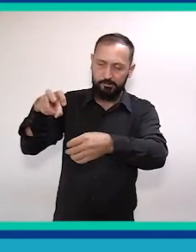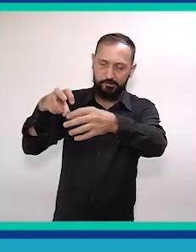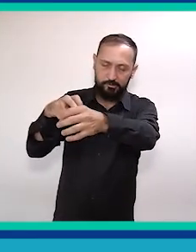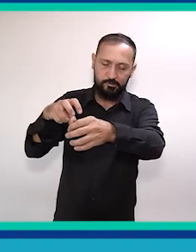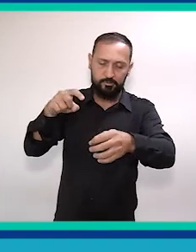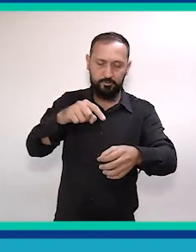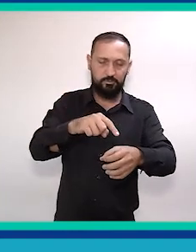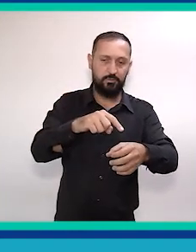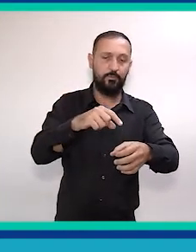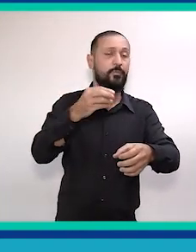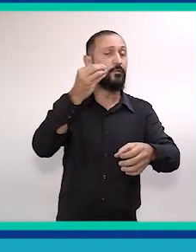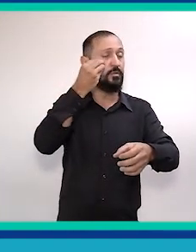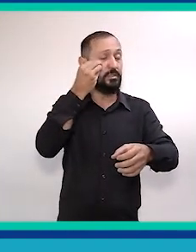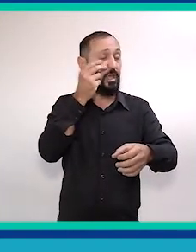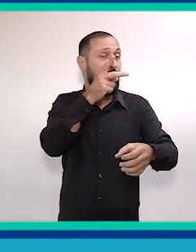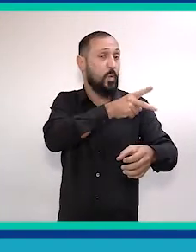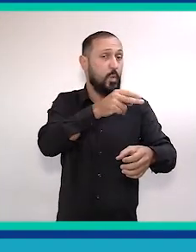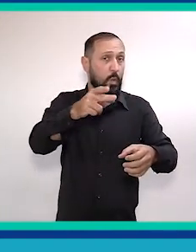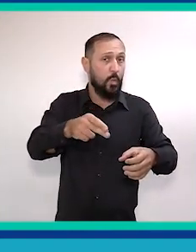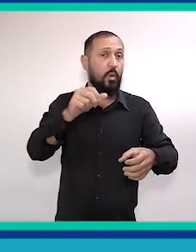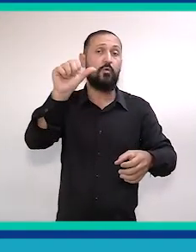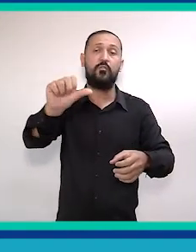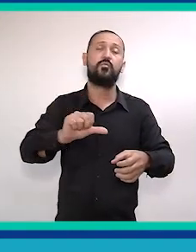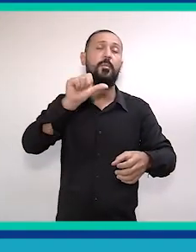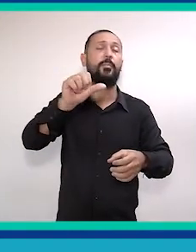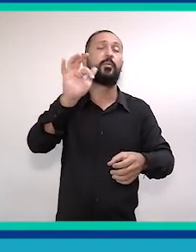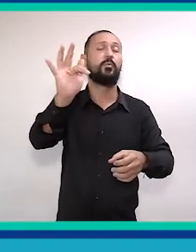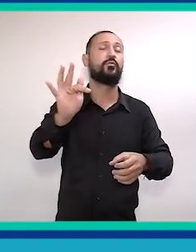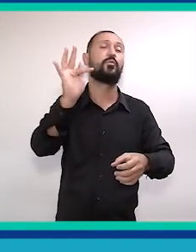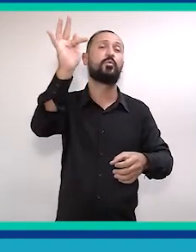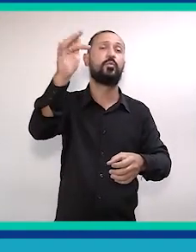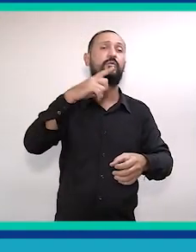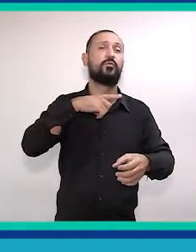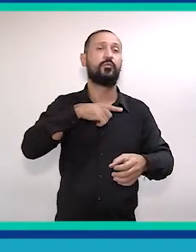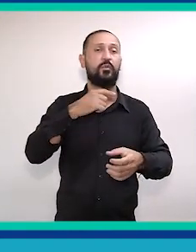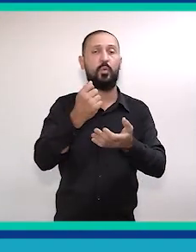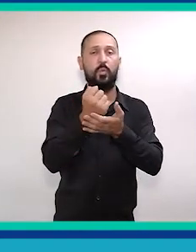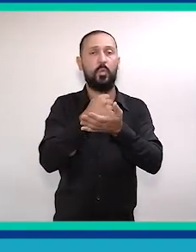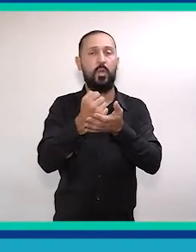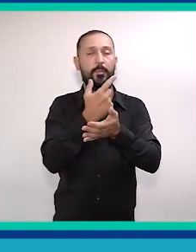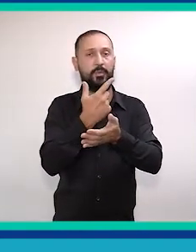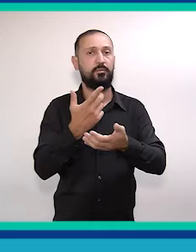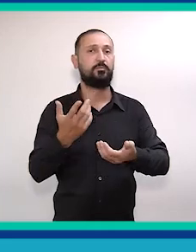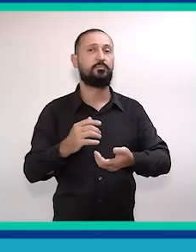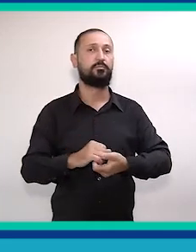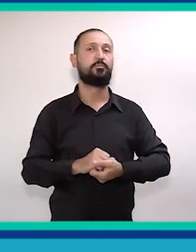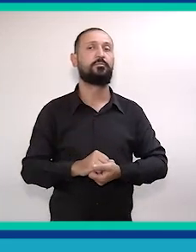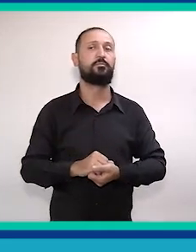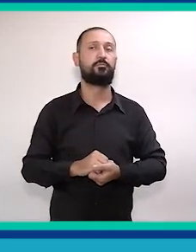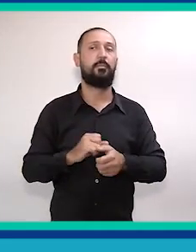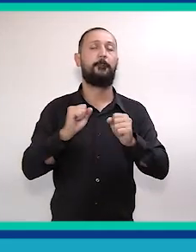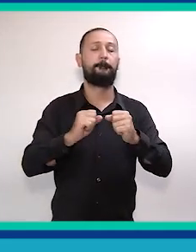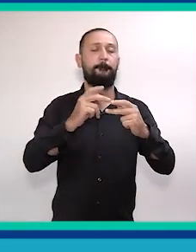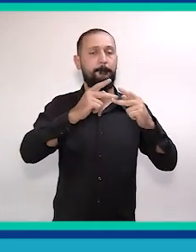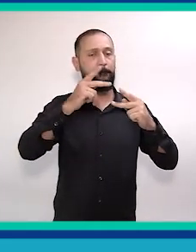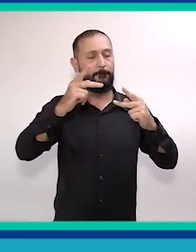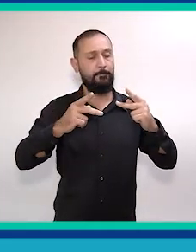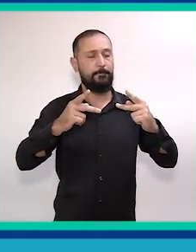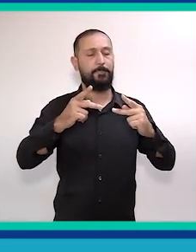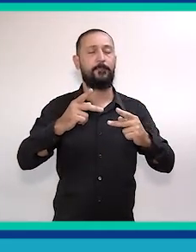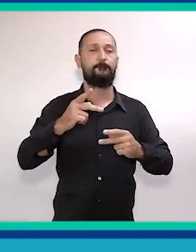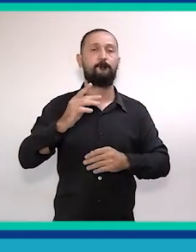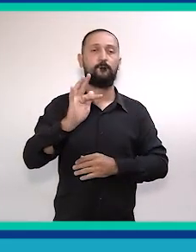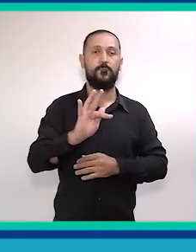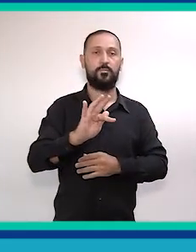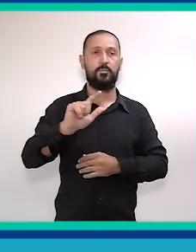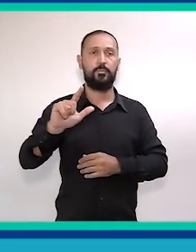por todos esses ensaios pré-clínicos, que é onde a gente está no momento. Então, poderíamos dizer que a nossa fosfolipase